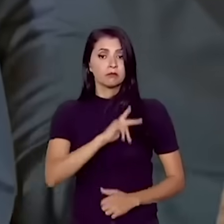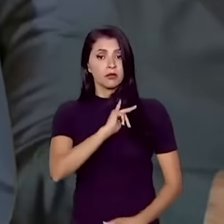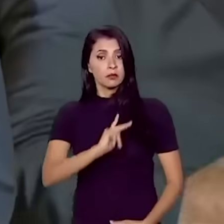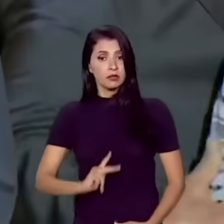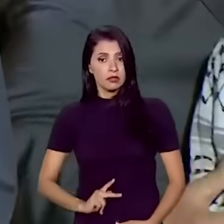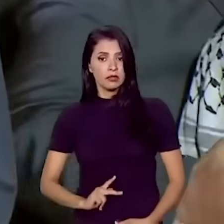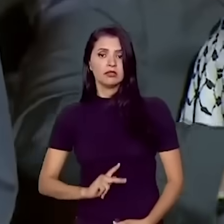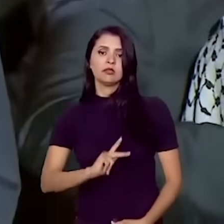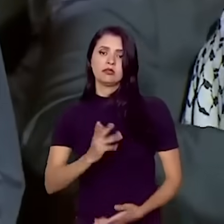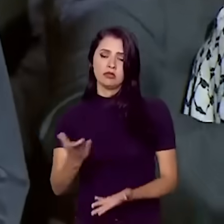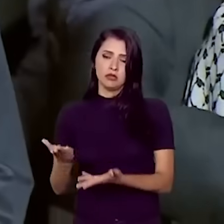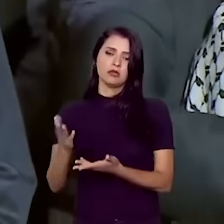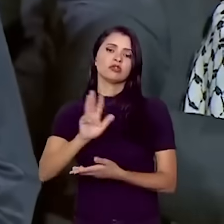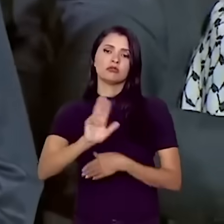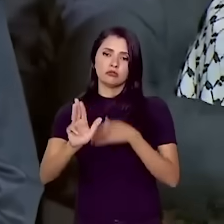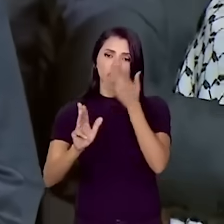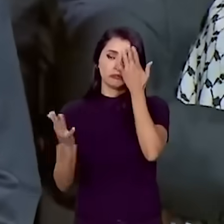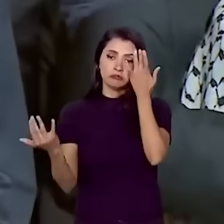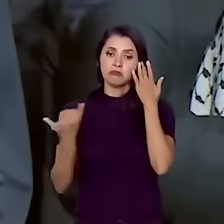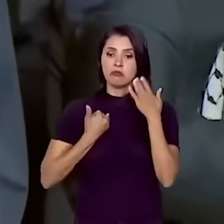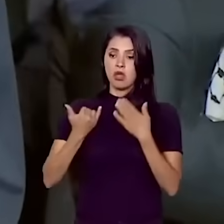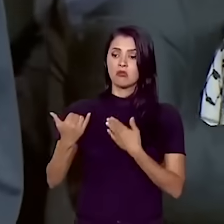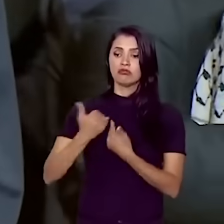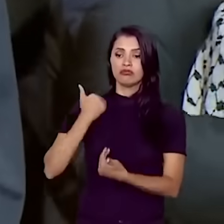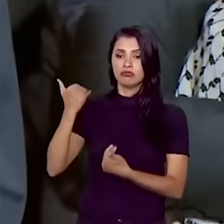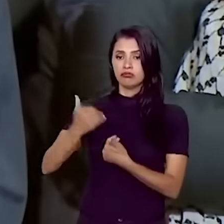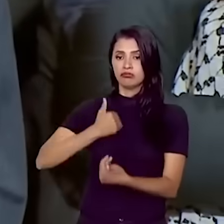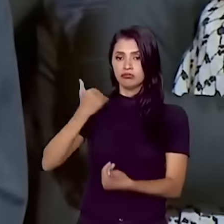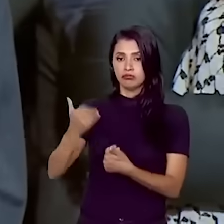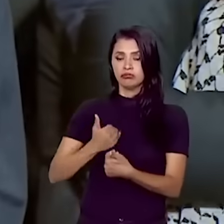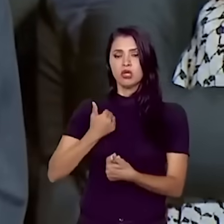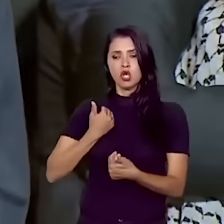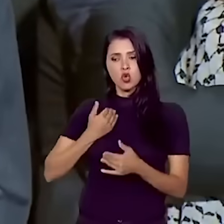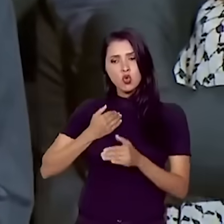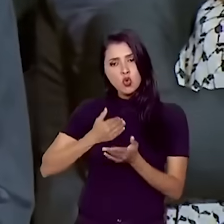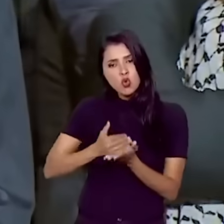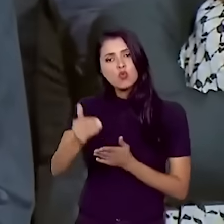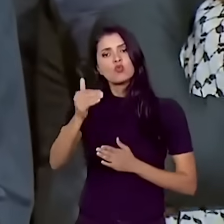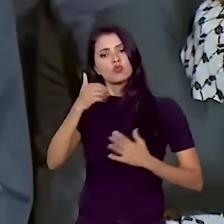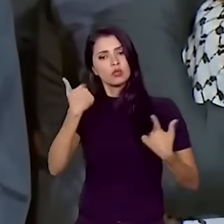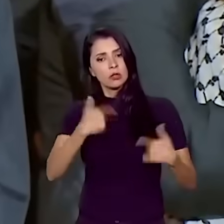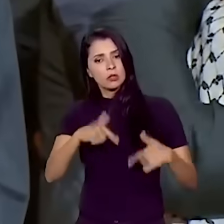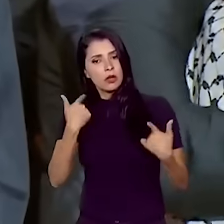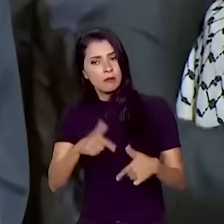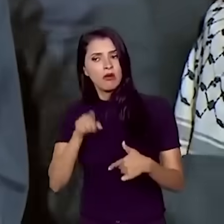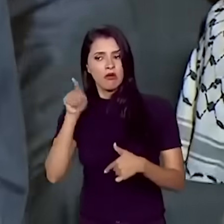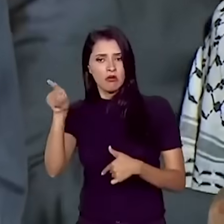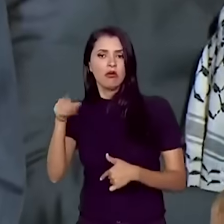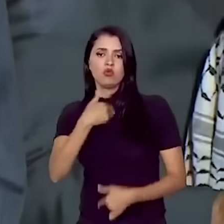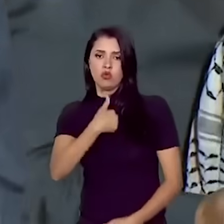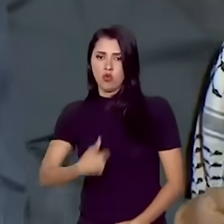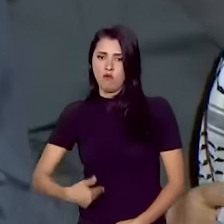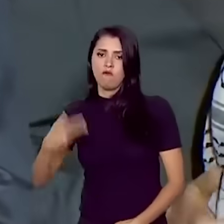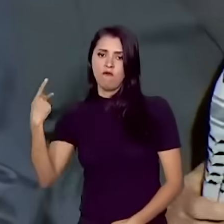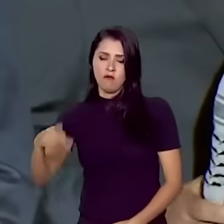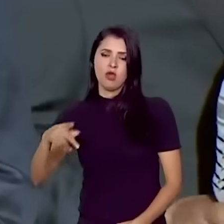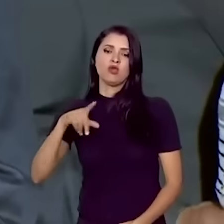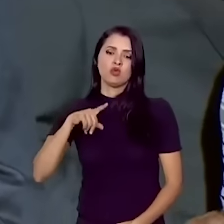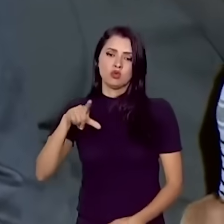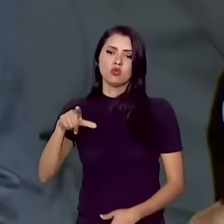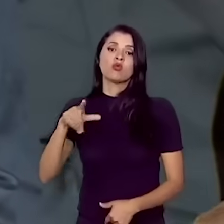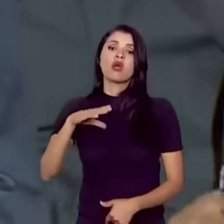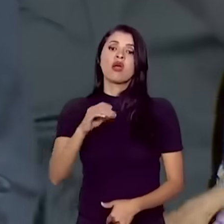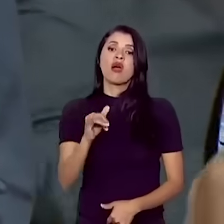presidente Lula imediatamente me deu instruções para que começássemos um trabalho junto às autoridades locais para que